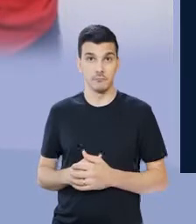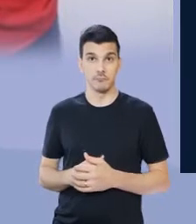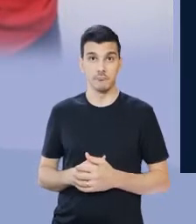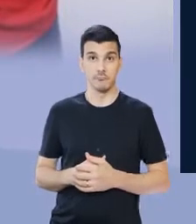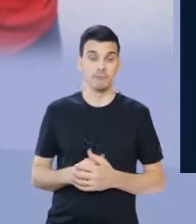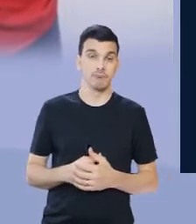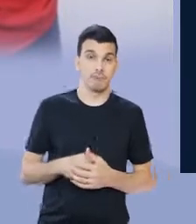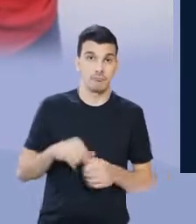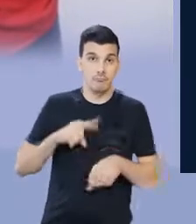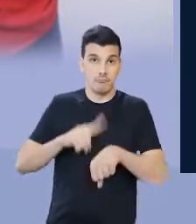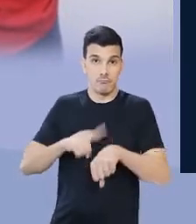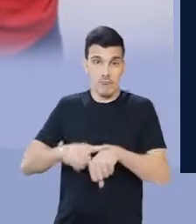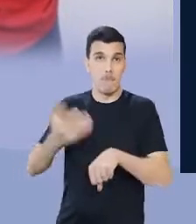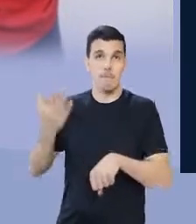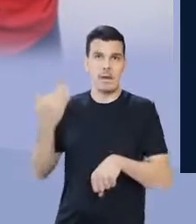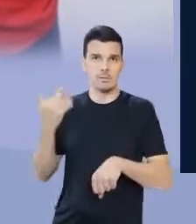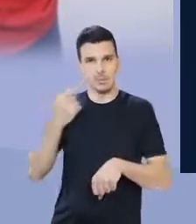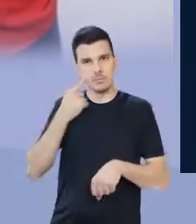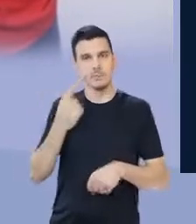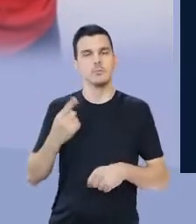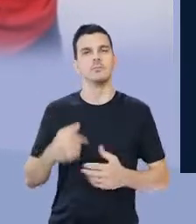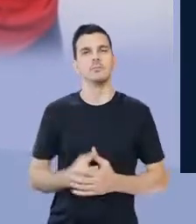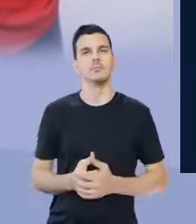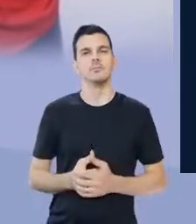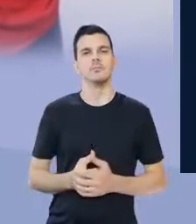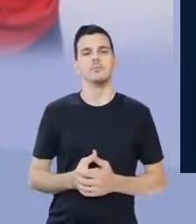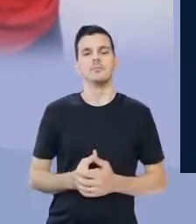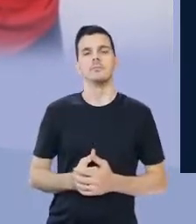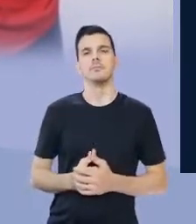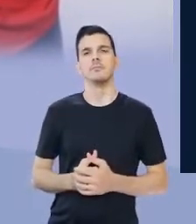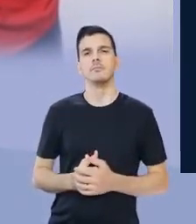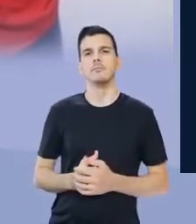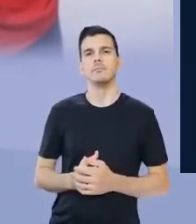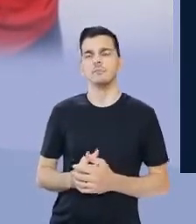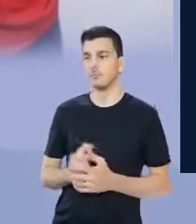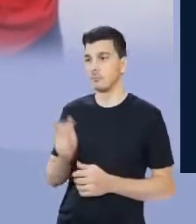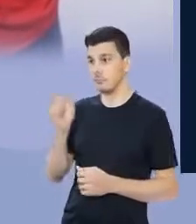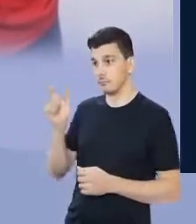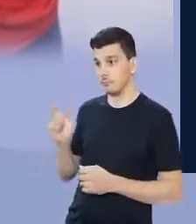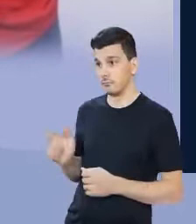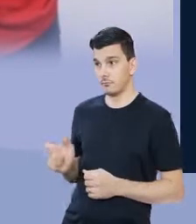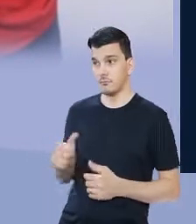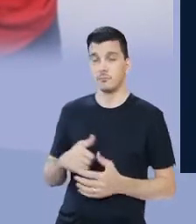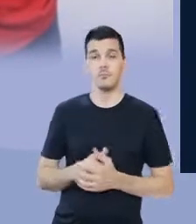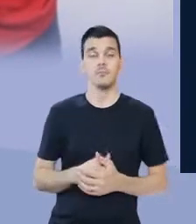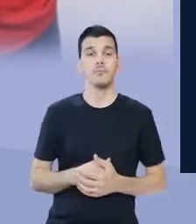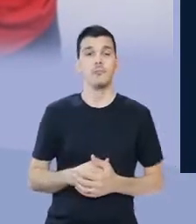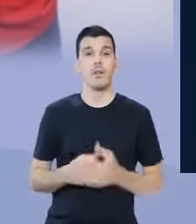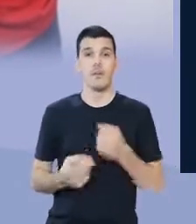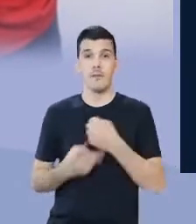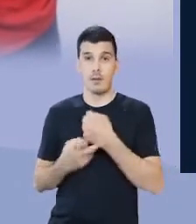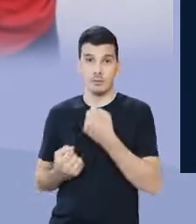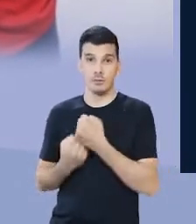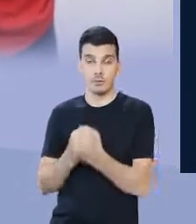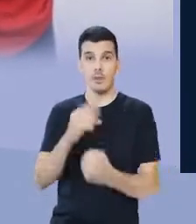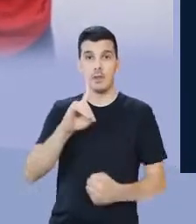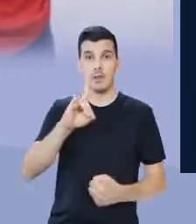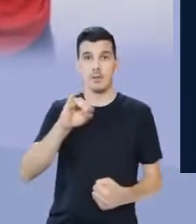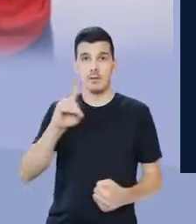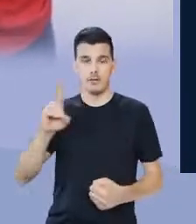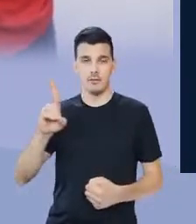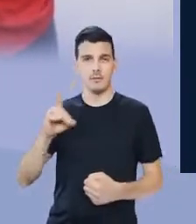tempo determinado no passado. Vamos falar um pouquinho de regular e irregular verbs e o verbo auxiliar, o